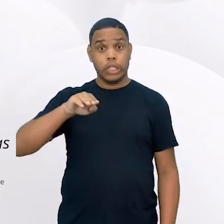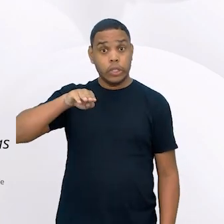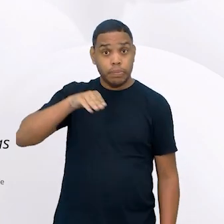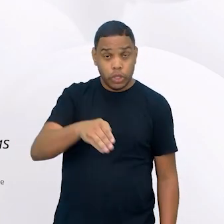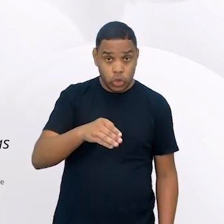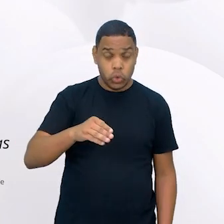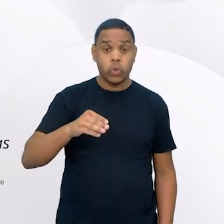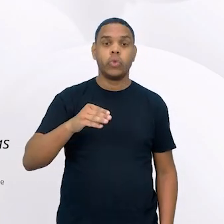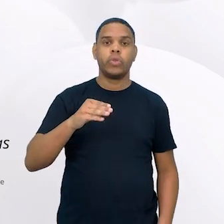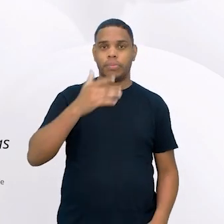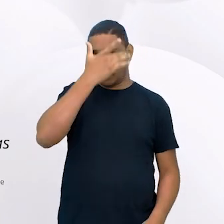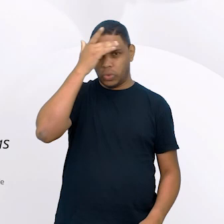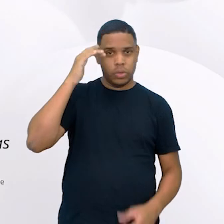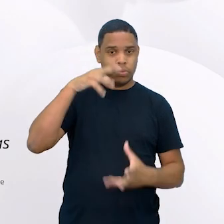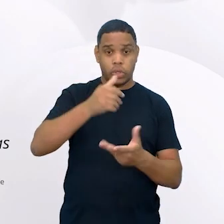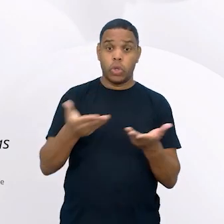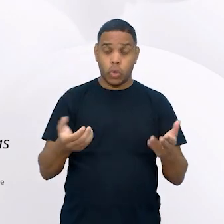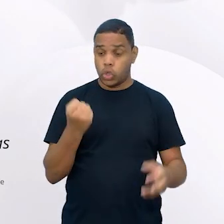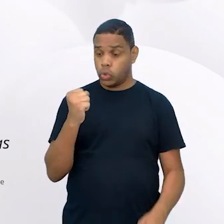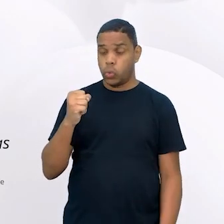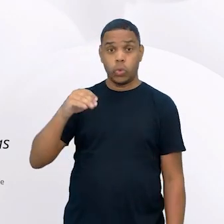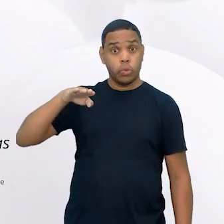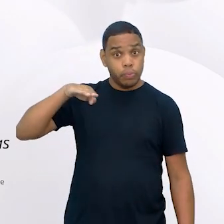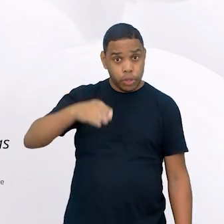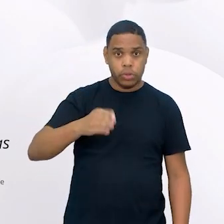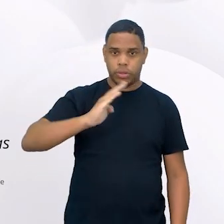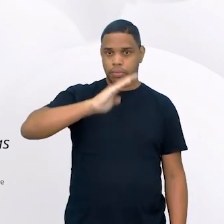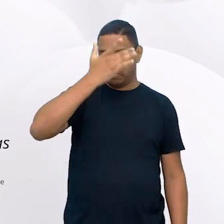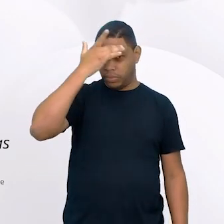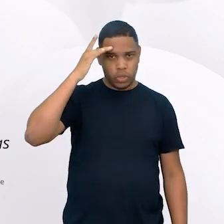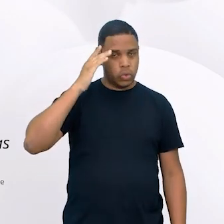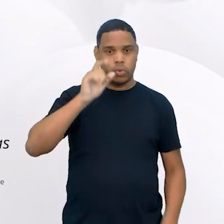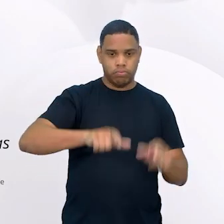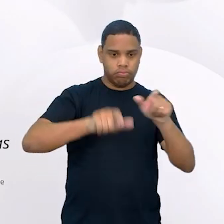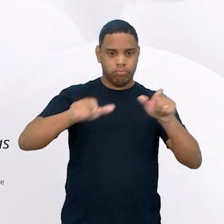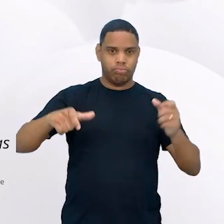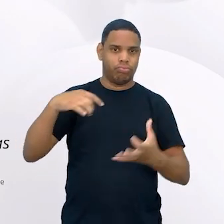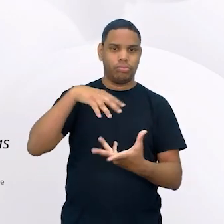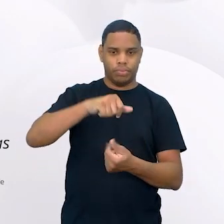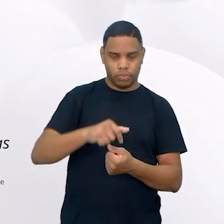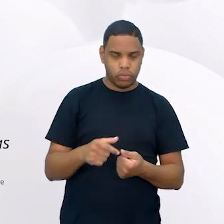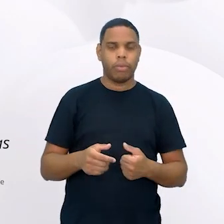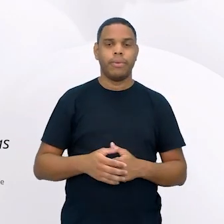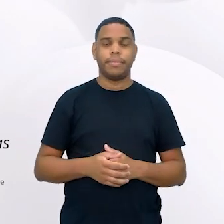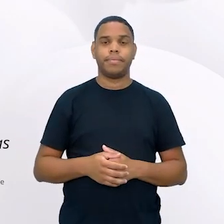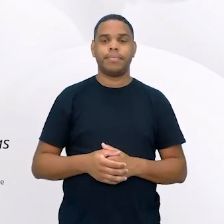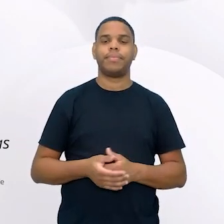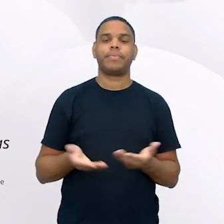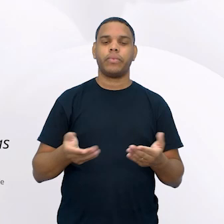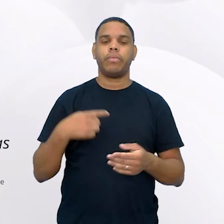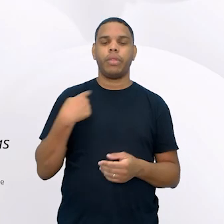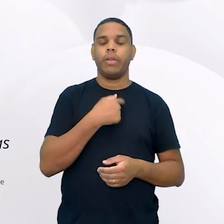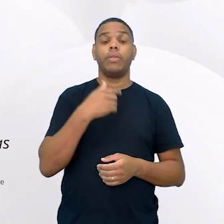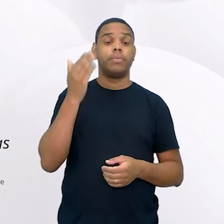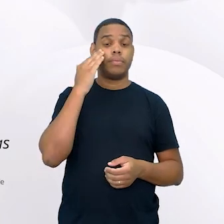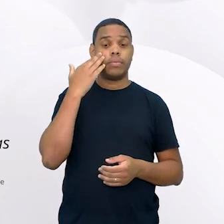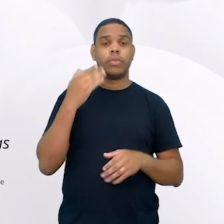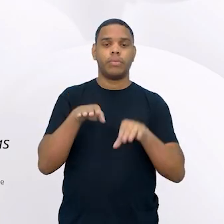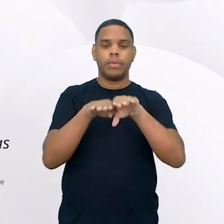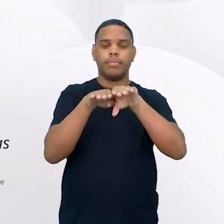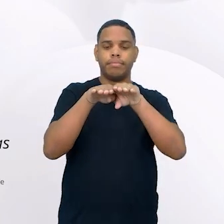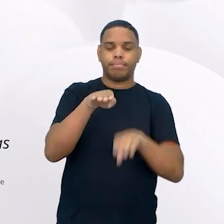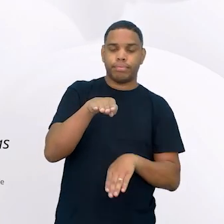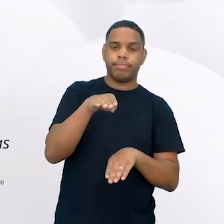Hoje já estamos alcançando os 8 bilhões. E ele fez uma explicação que ajuda a gente a entender toda essa desigualdade